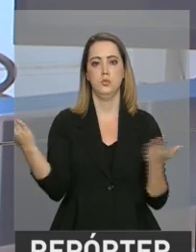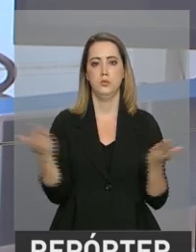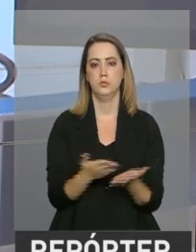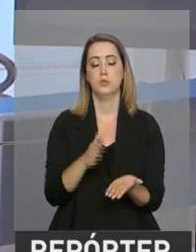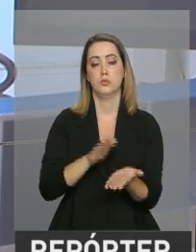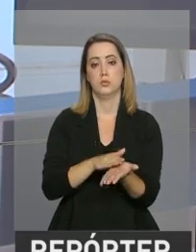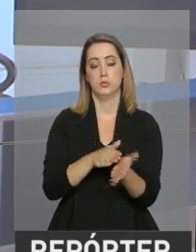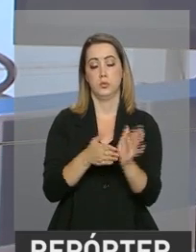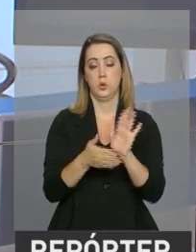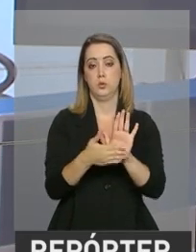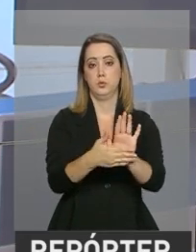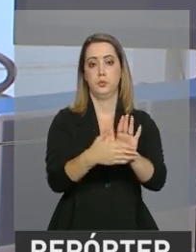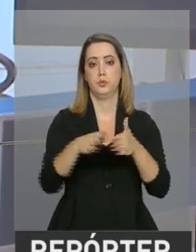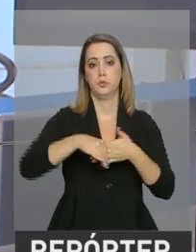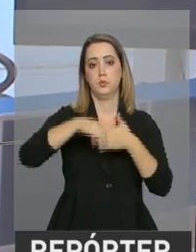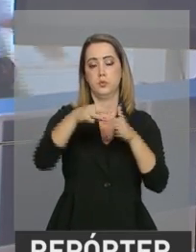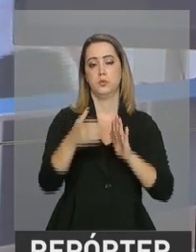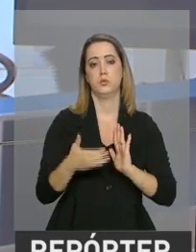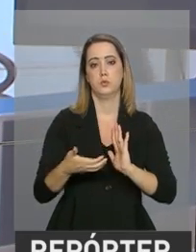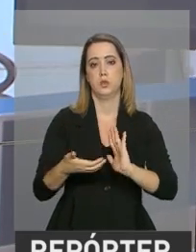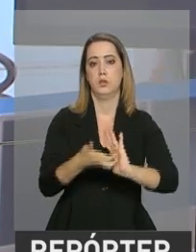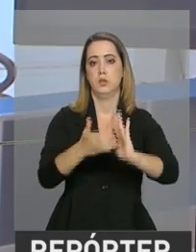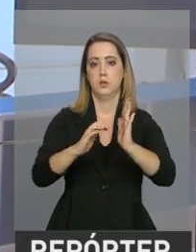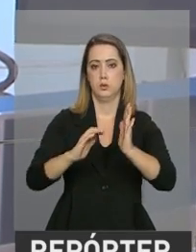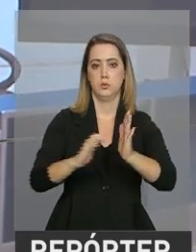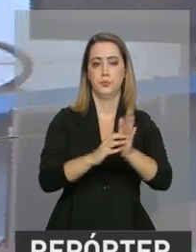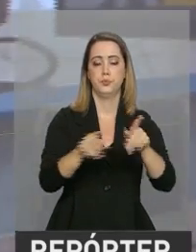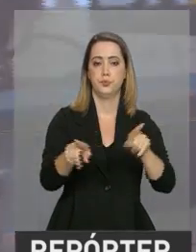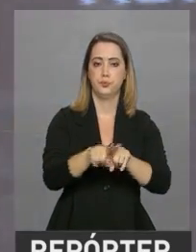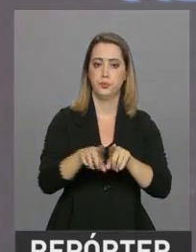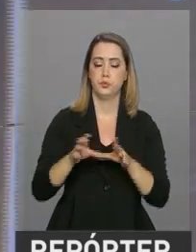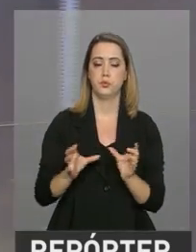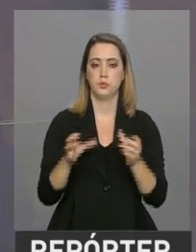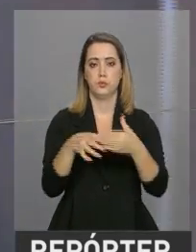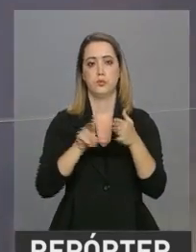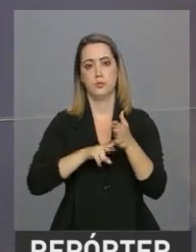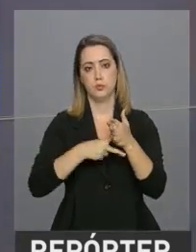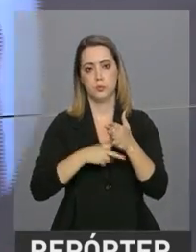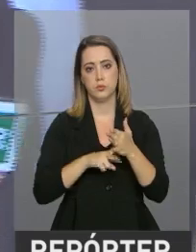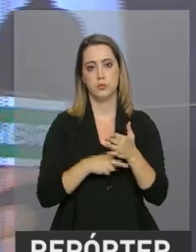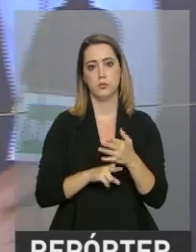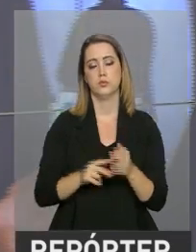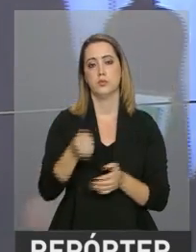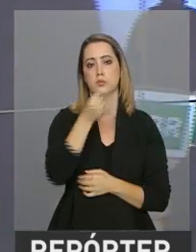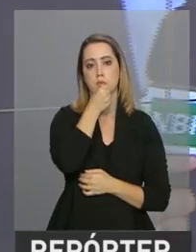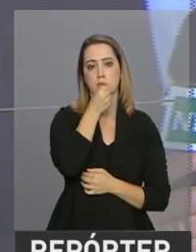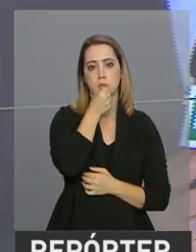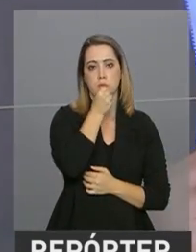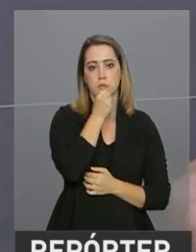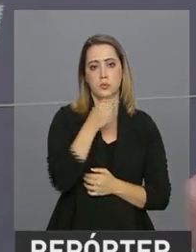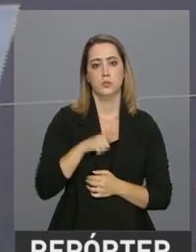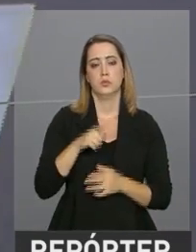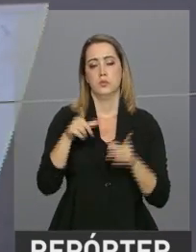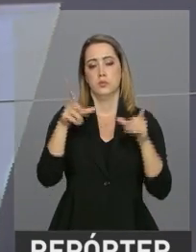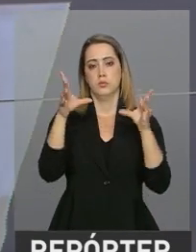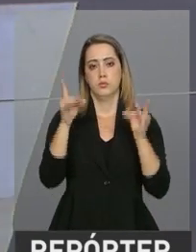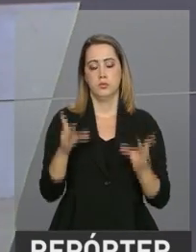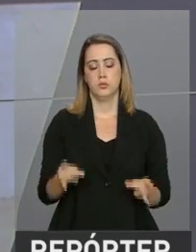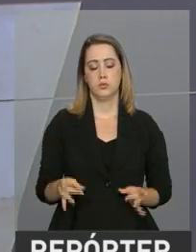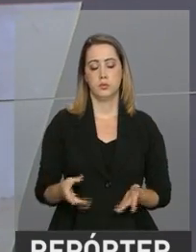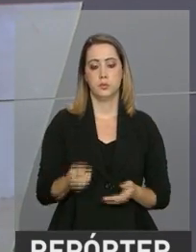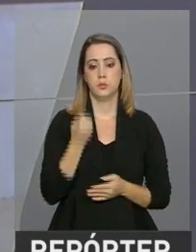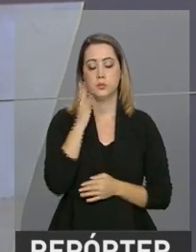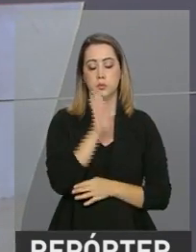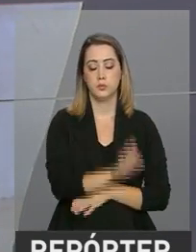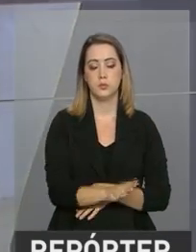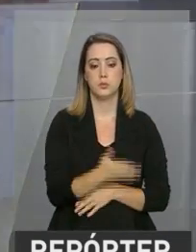da Câmara, do Senado e também de centrais sindicais. O repórter Paulo Lasalva tem as informações para a gente. Boa tarde, Paulo. Boa